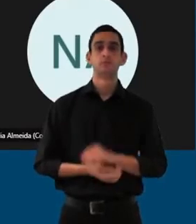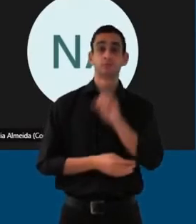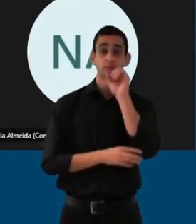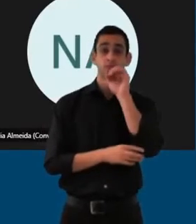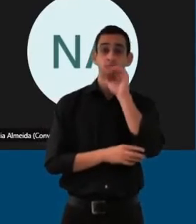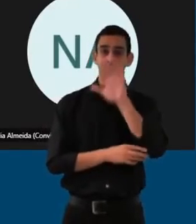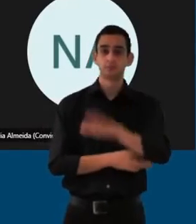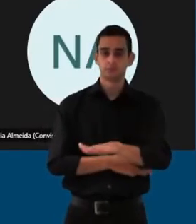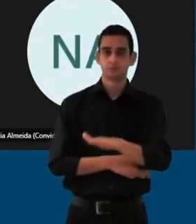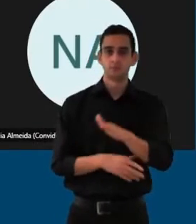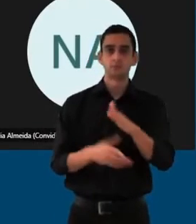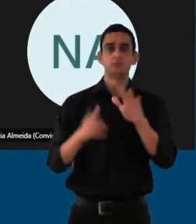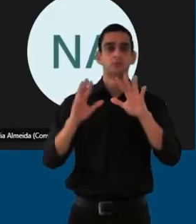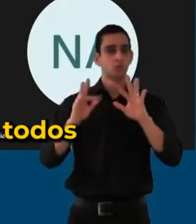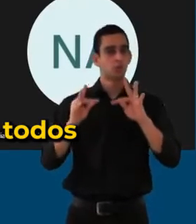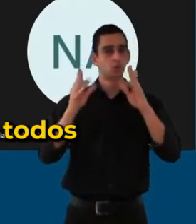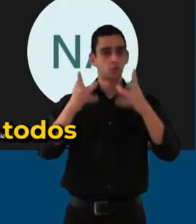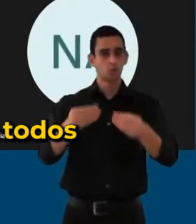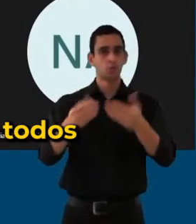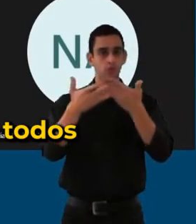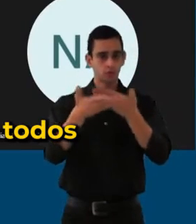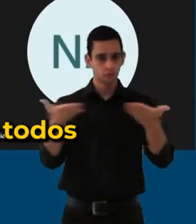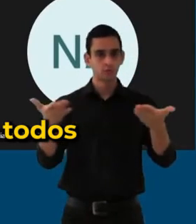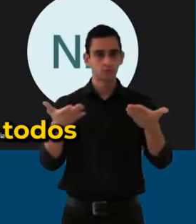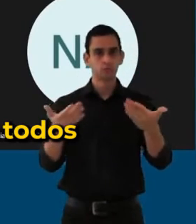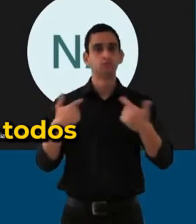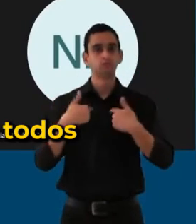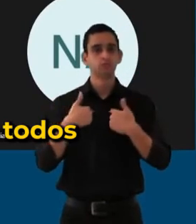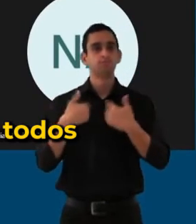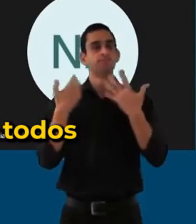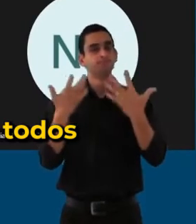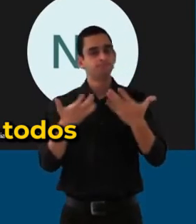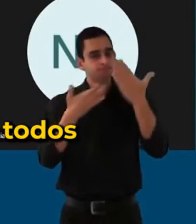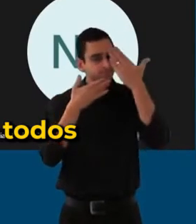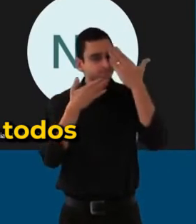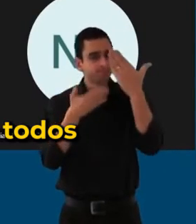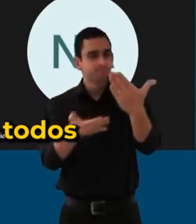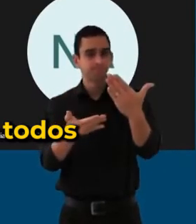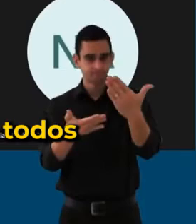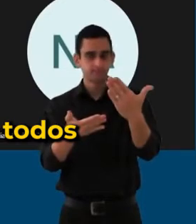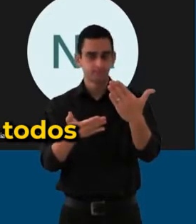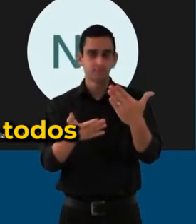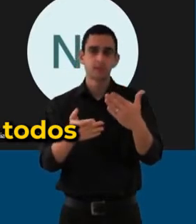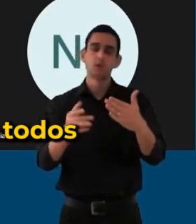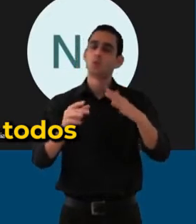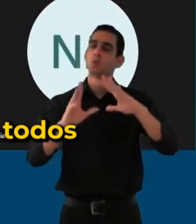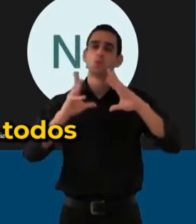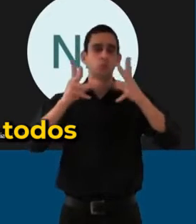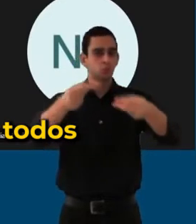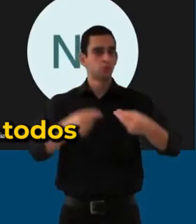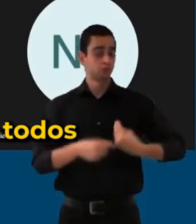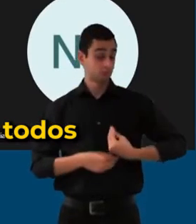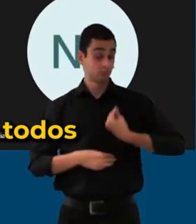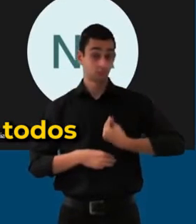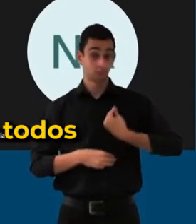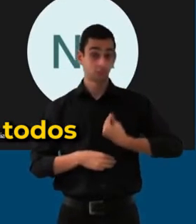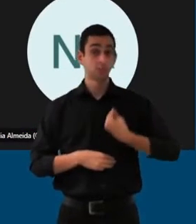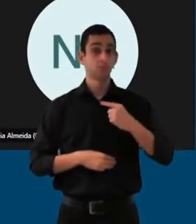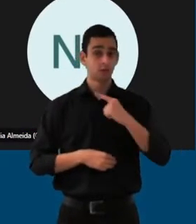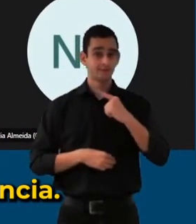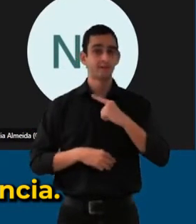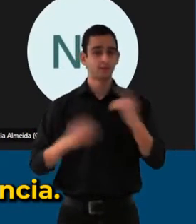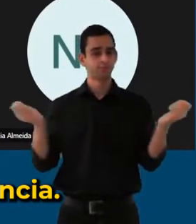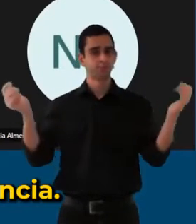Boa tarde a todos. Em primeiro lugar, agradecer a presença de todos os senhores aqui nessa